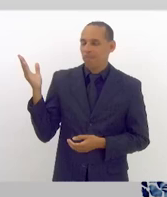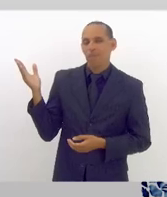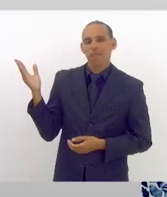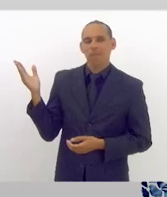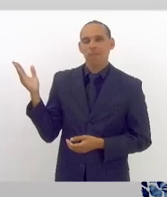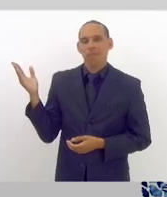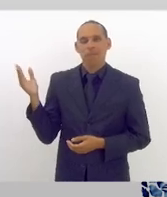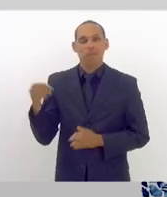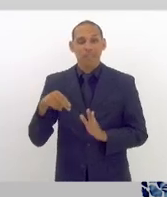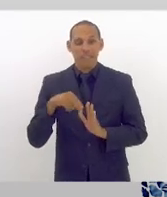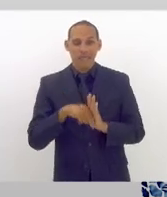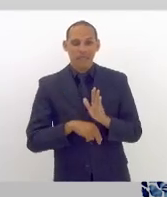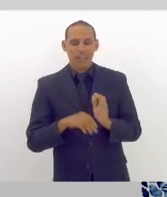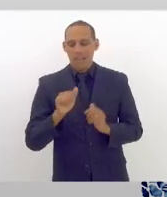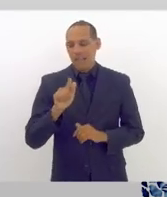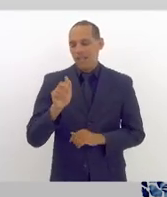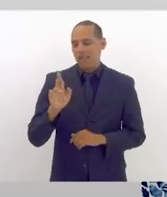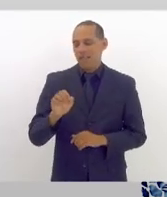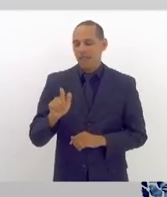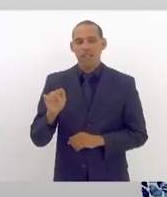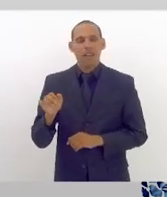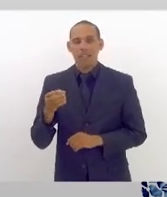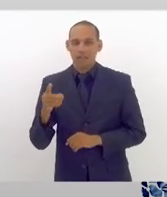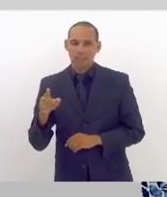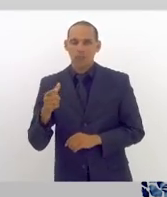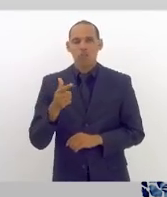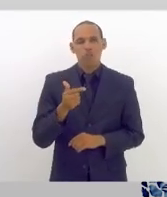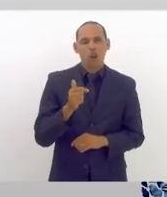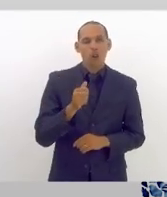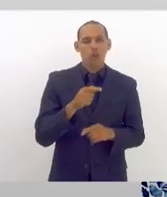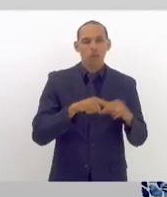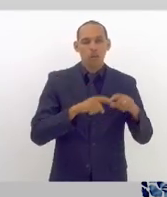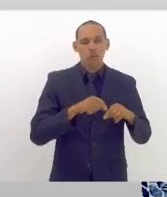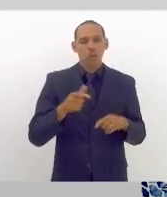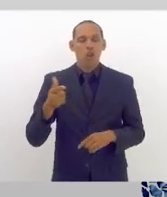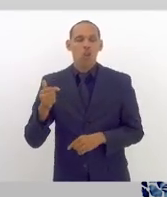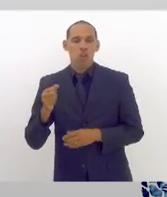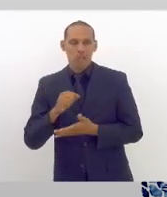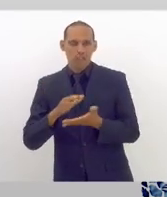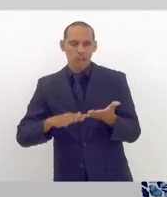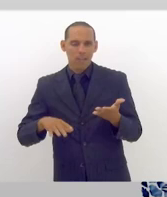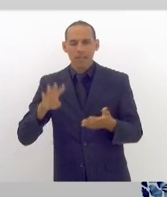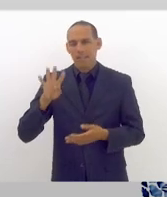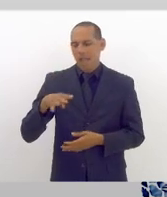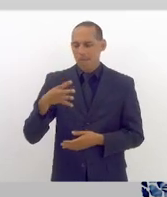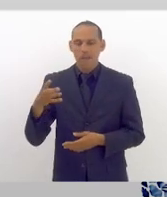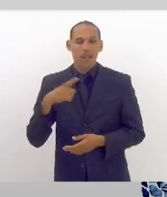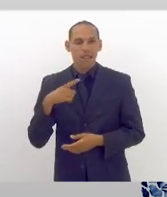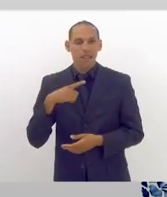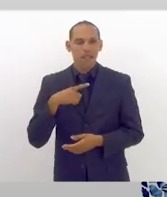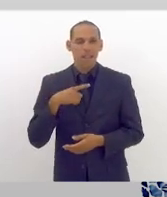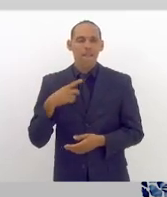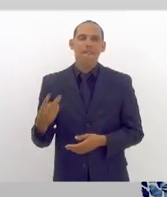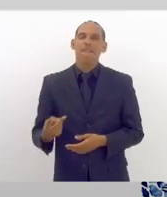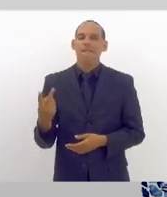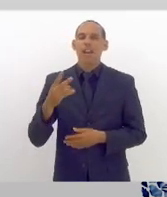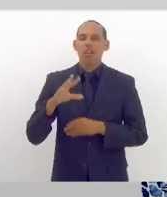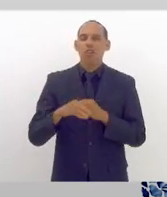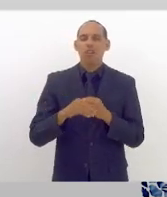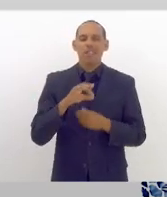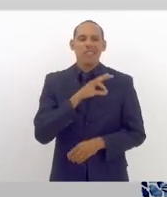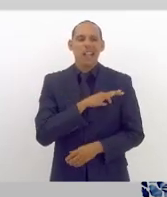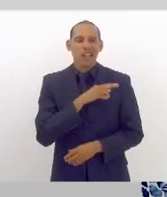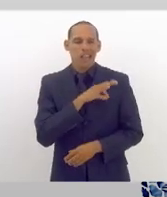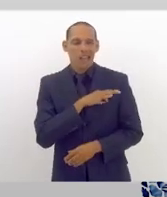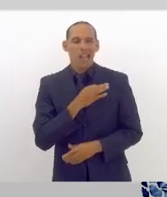o nível de agregação de 12 produtos e 12 atividades incluindo uma tabela com os componentes do valor adicionado ou seja salários